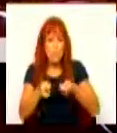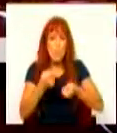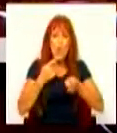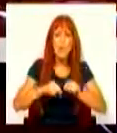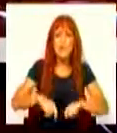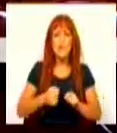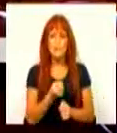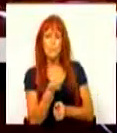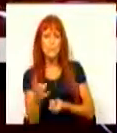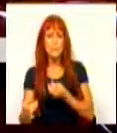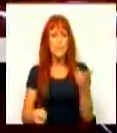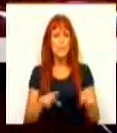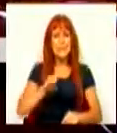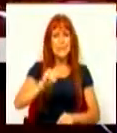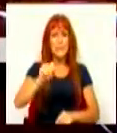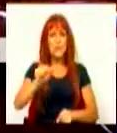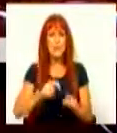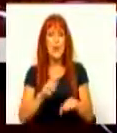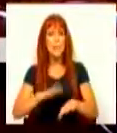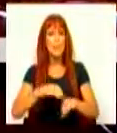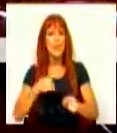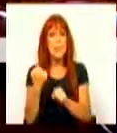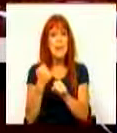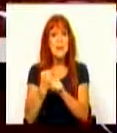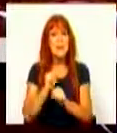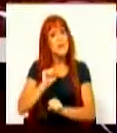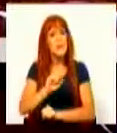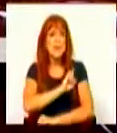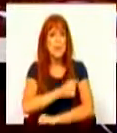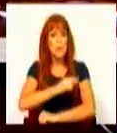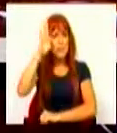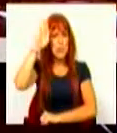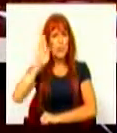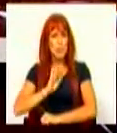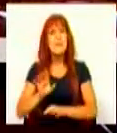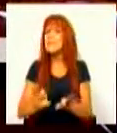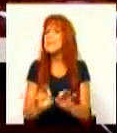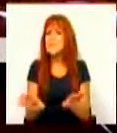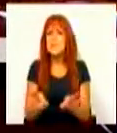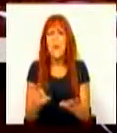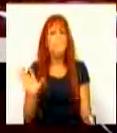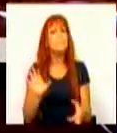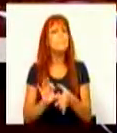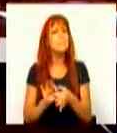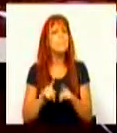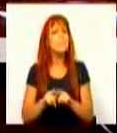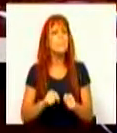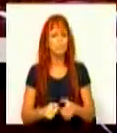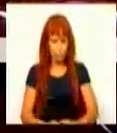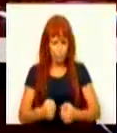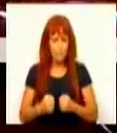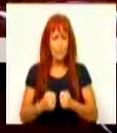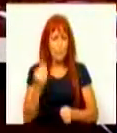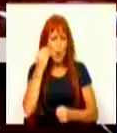do dispositivo territorial em função das missões das Forças Armadas, bem como no que se refere à consolidação